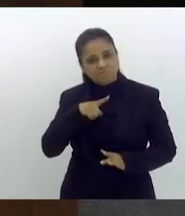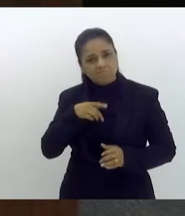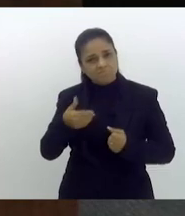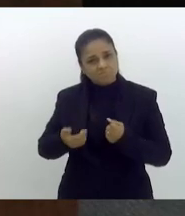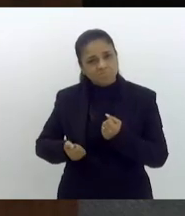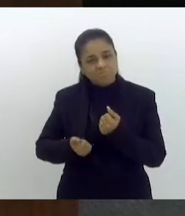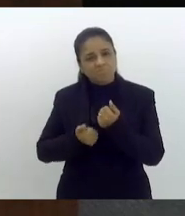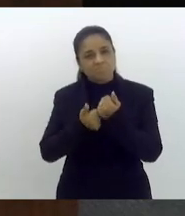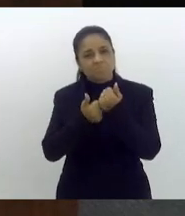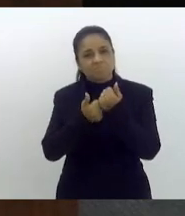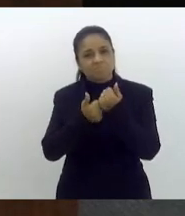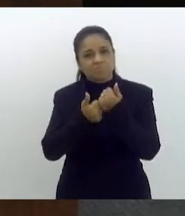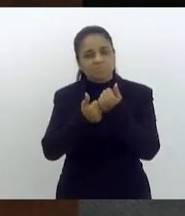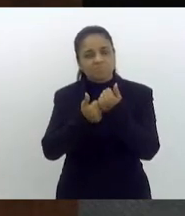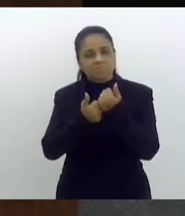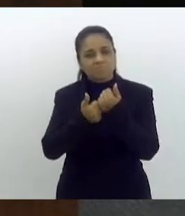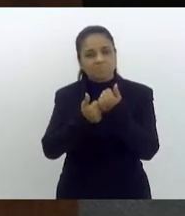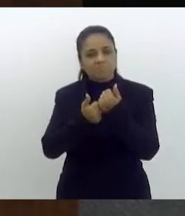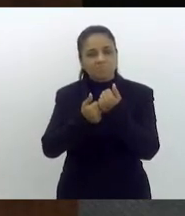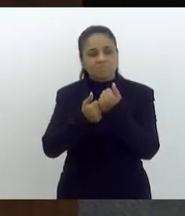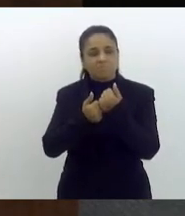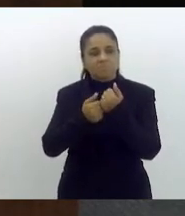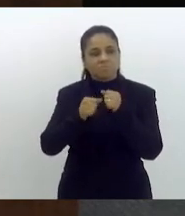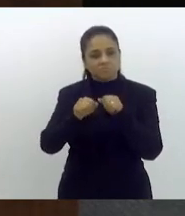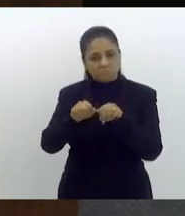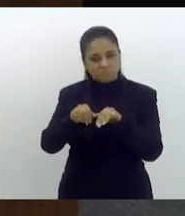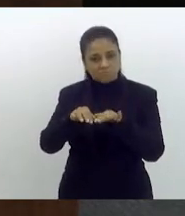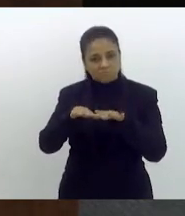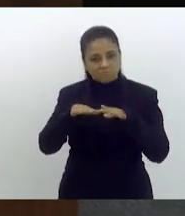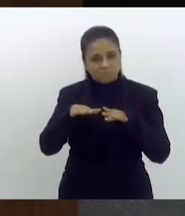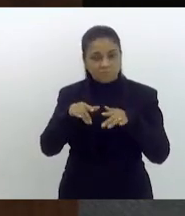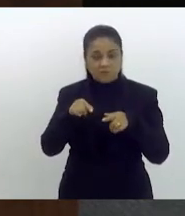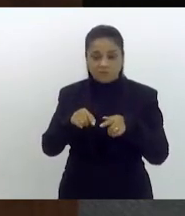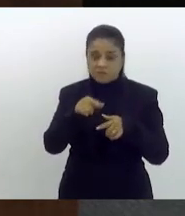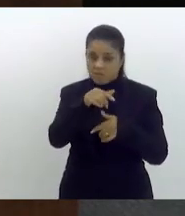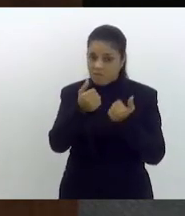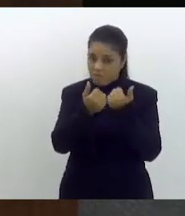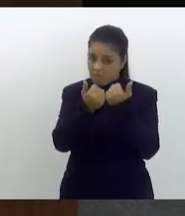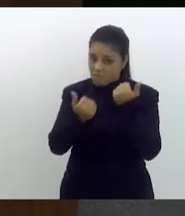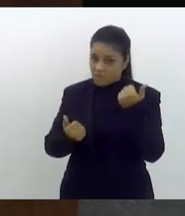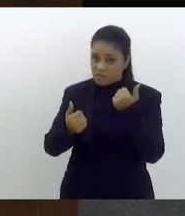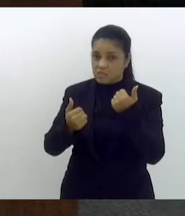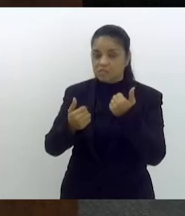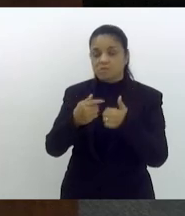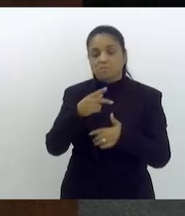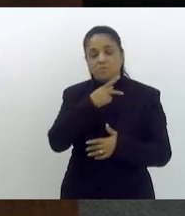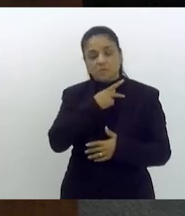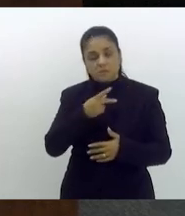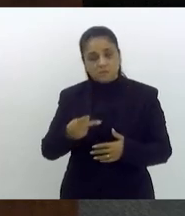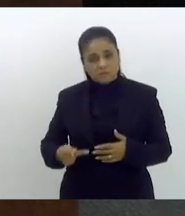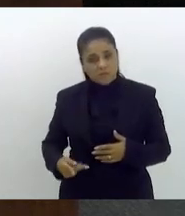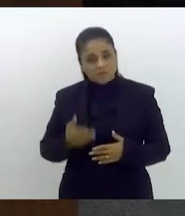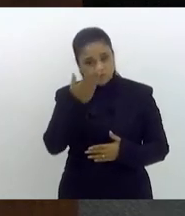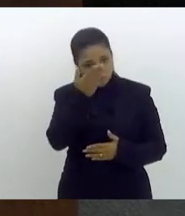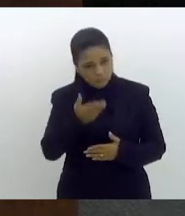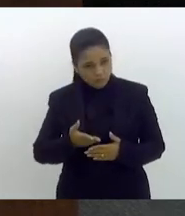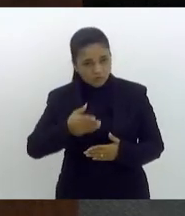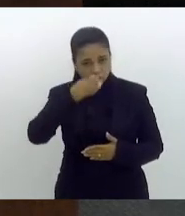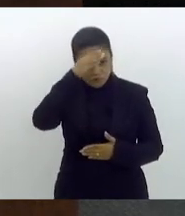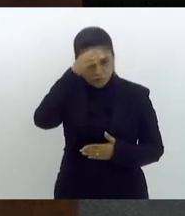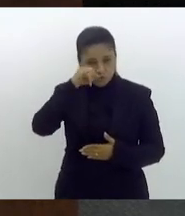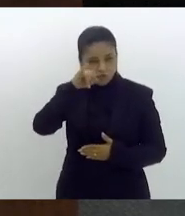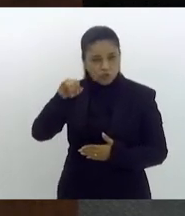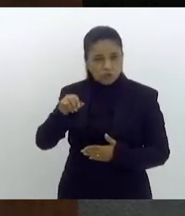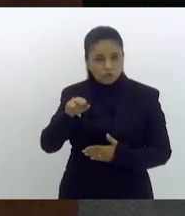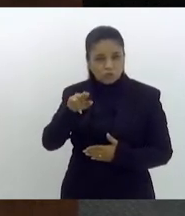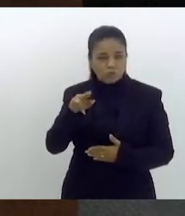pela imunidade parlamentar a senhora como vice-líder dessa casa vice-presidente dessa casa a mulher